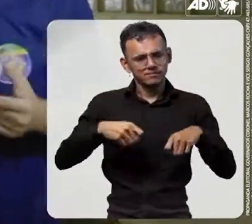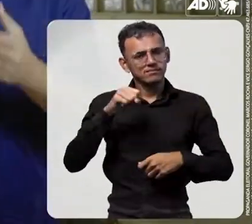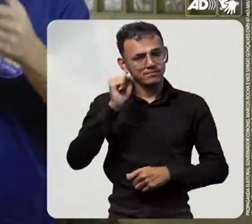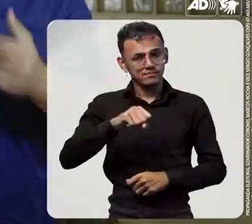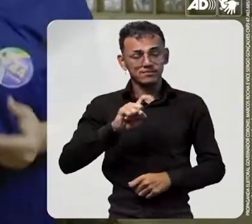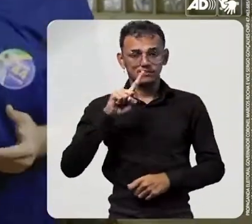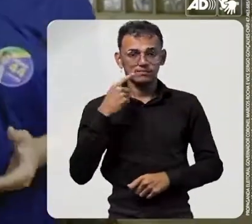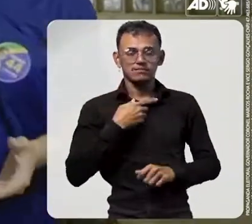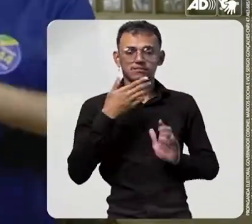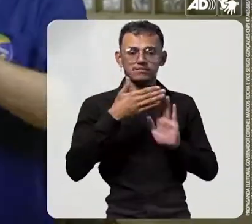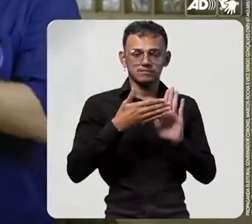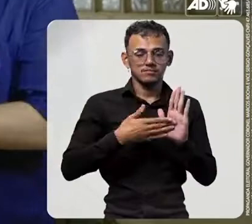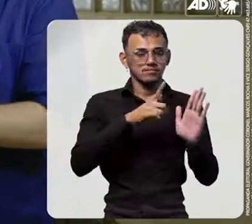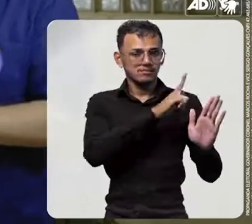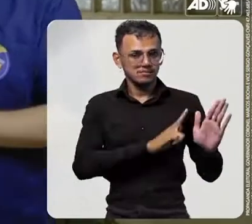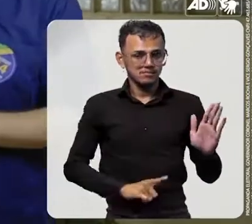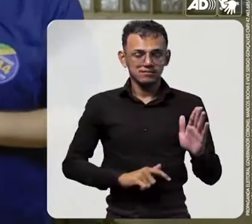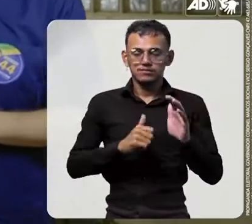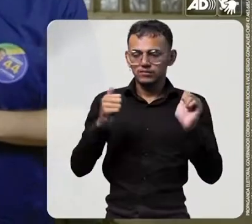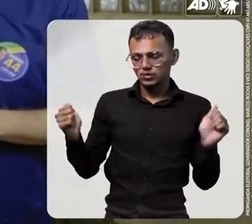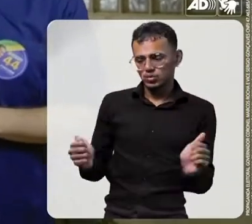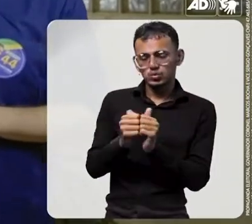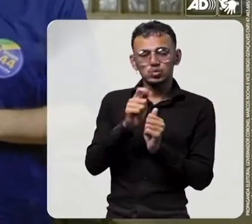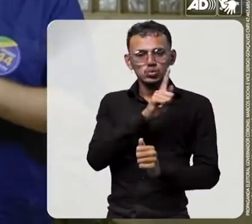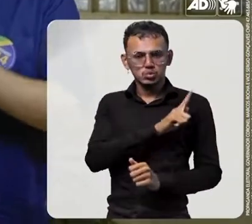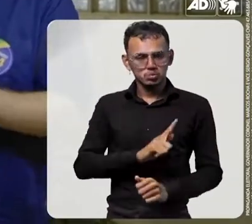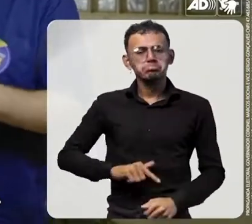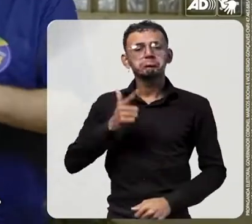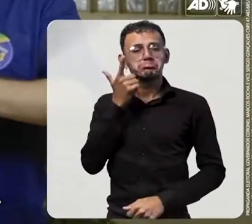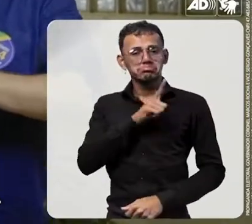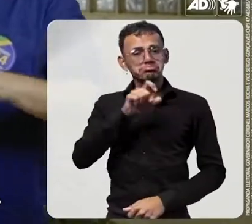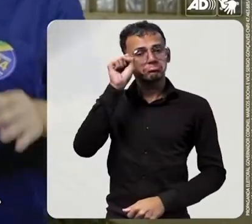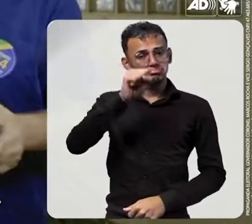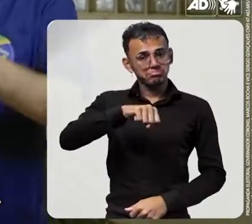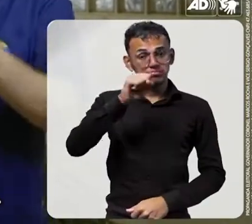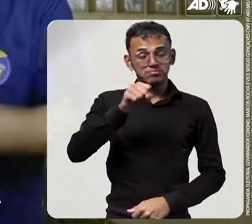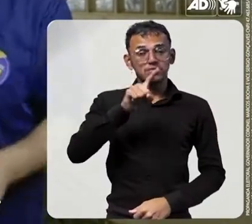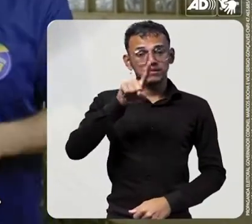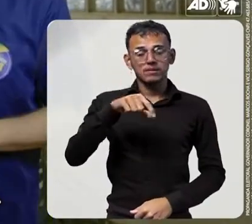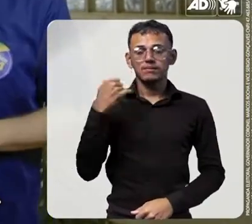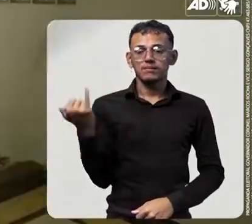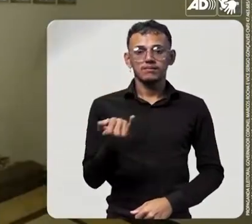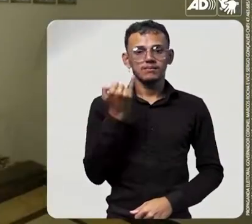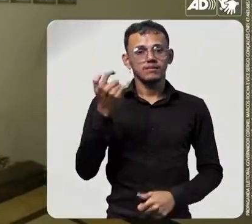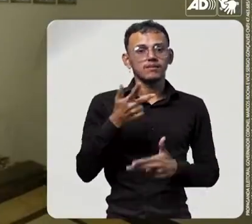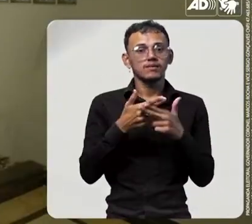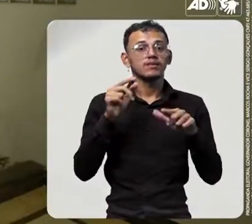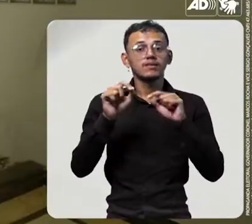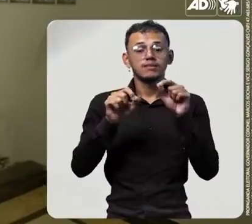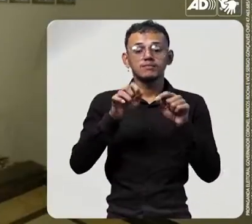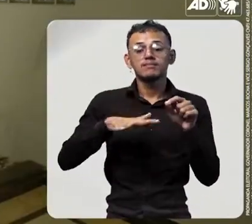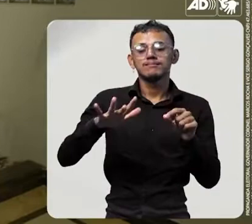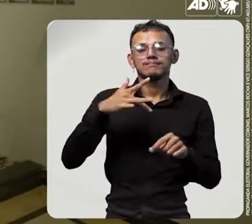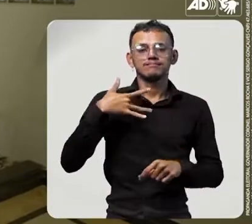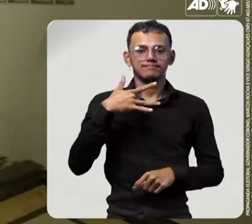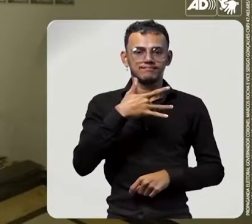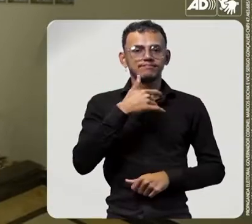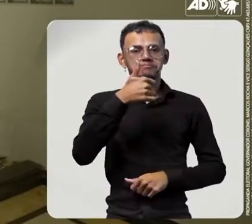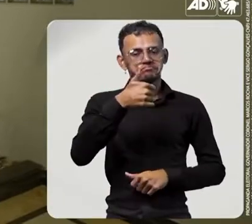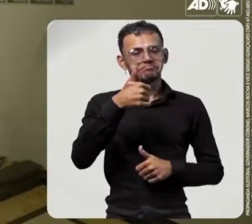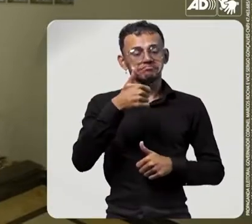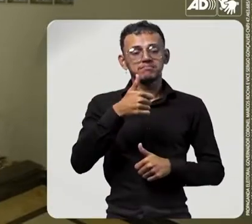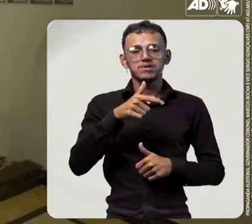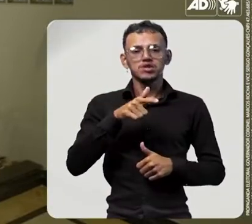nosso programa de governo foi atendido pelo governador. Entre eles, algo que é fundamental, que é a saúde. Outra agenda que o governador acolhe, que